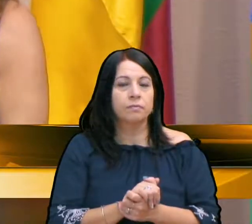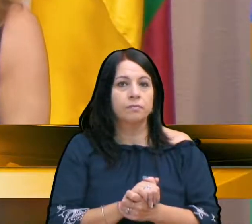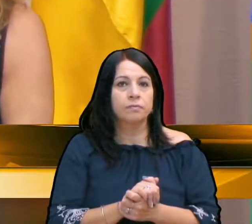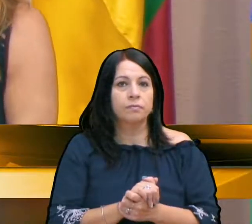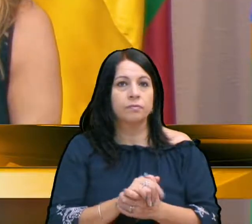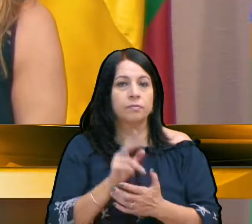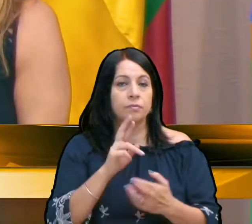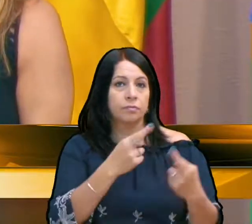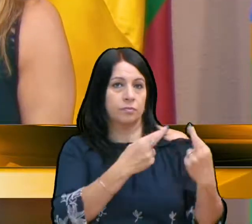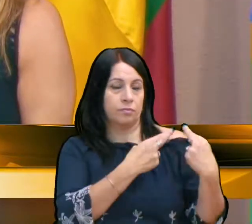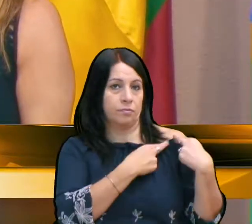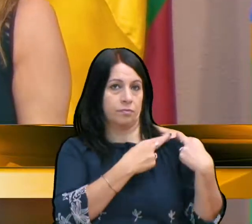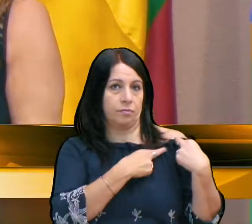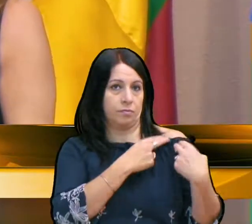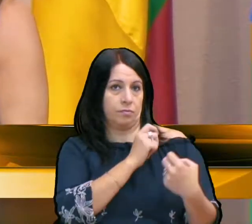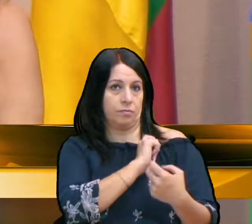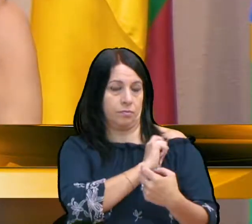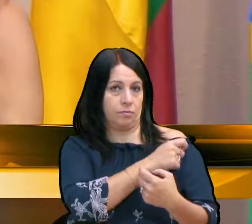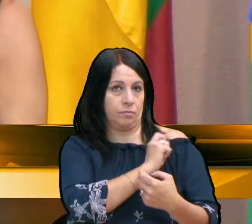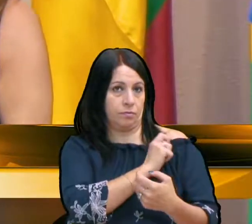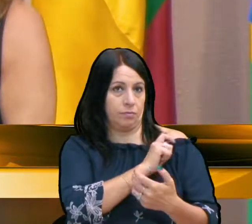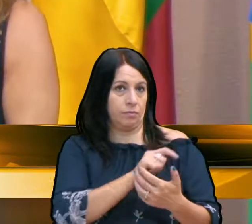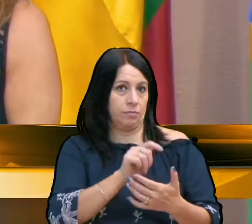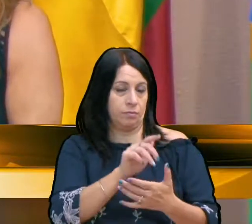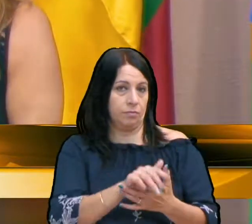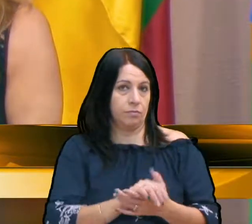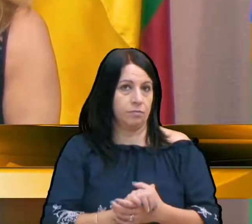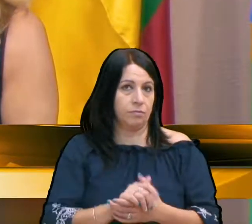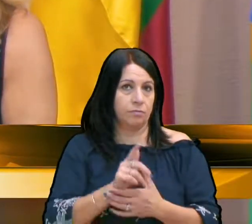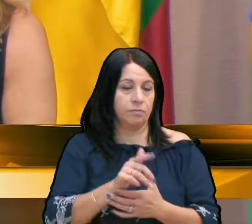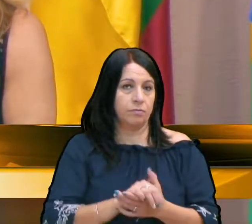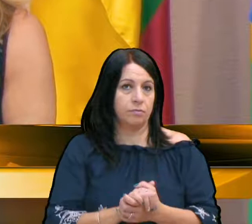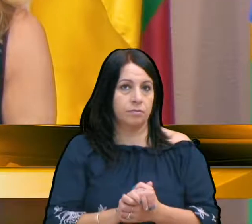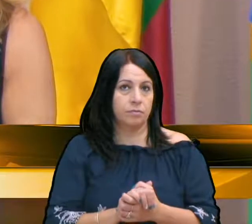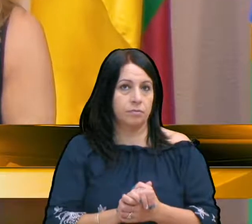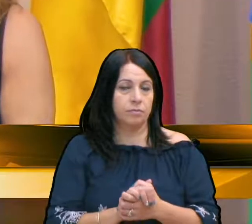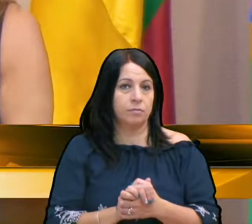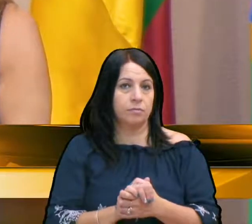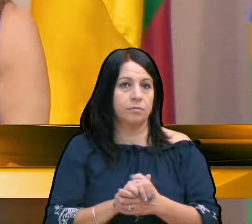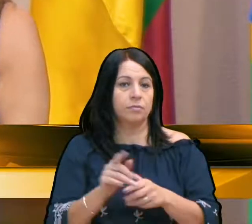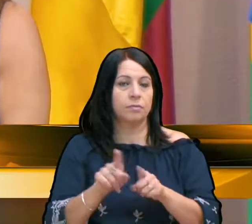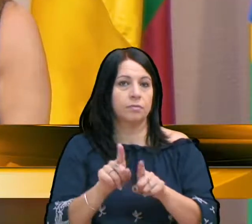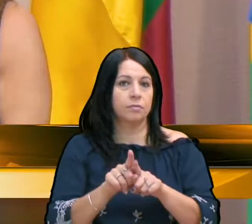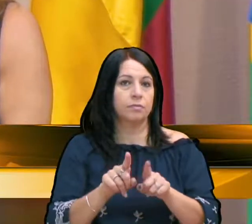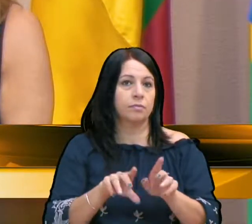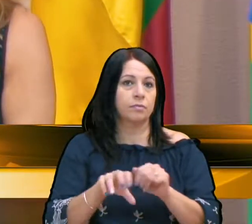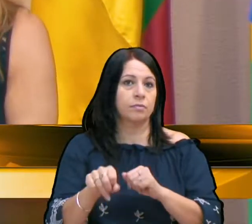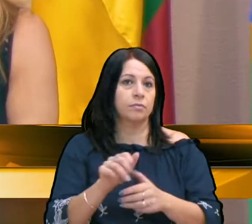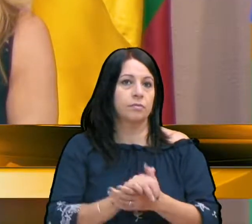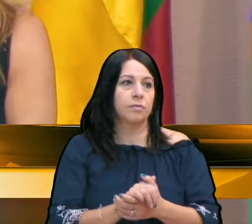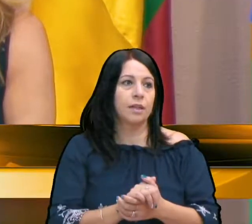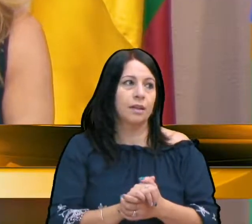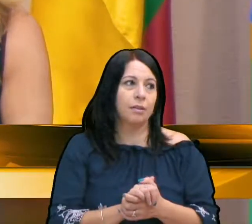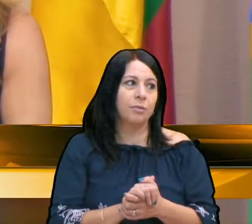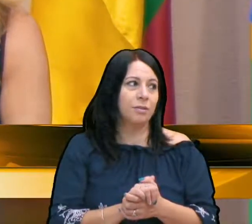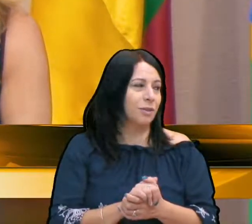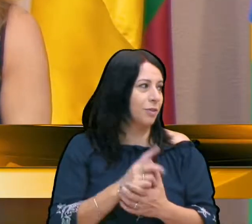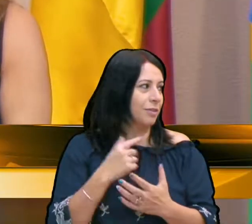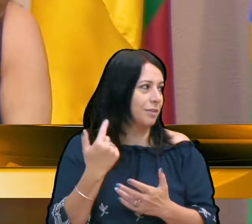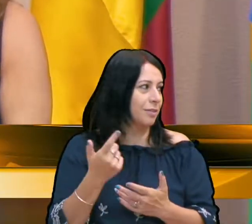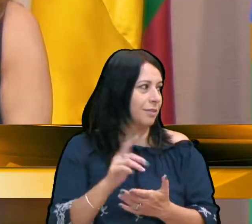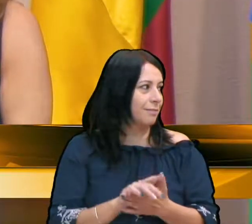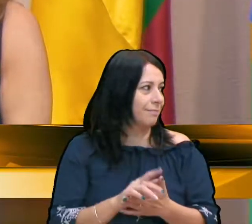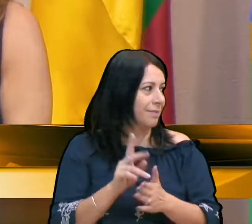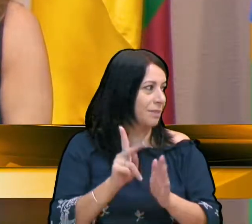de responsabilidade fiscal e de acesso à informação. Através desse